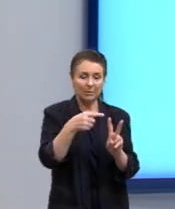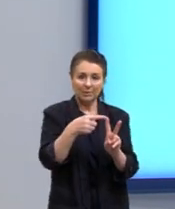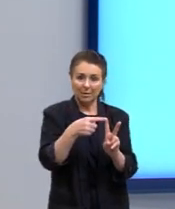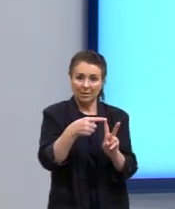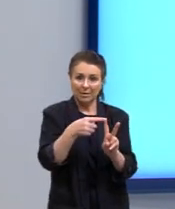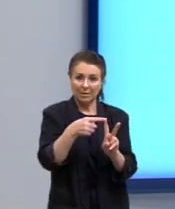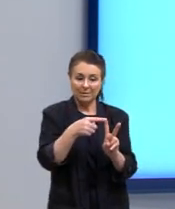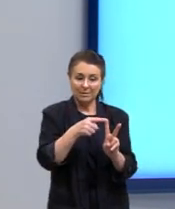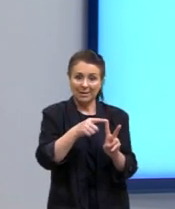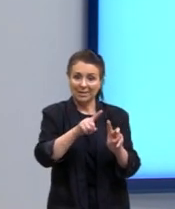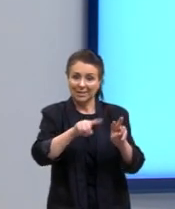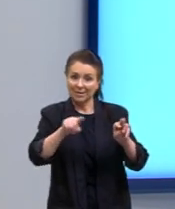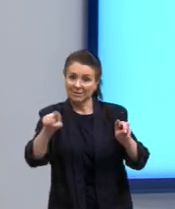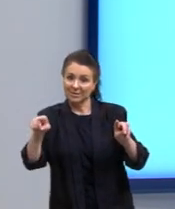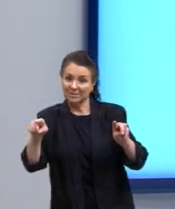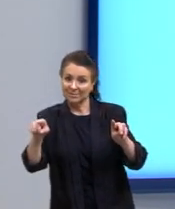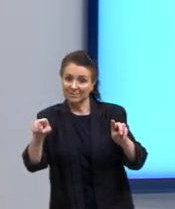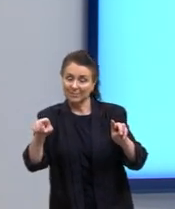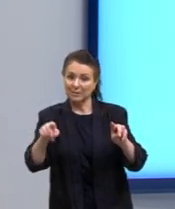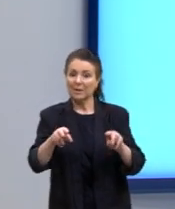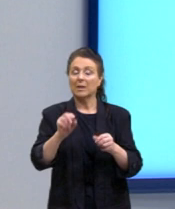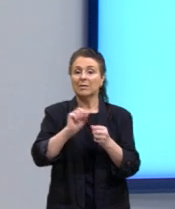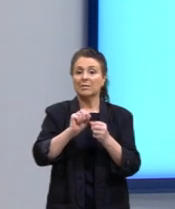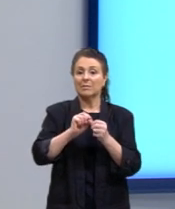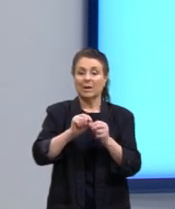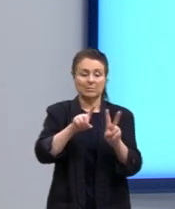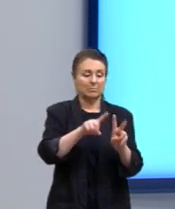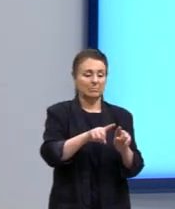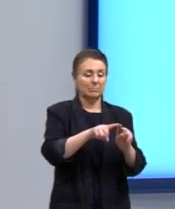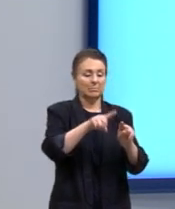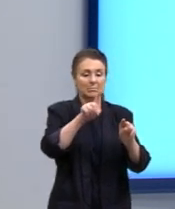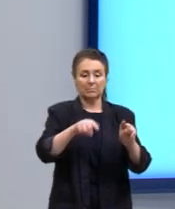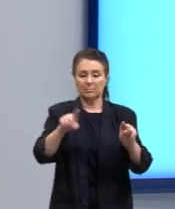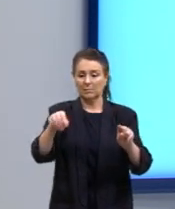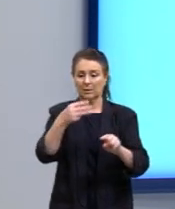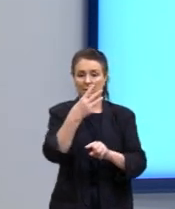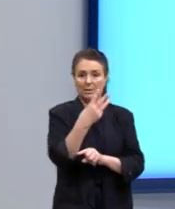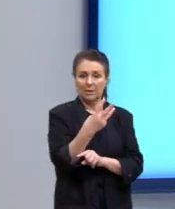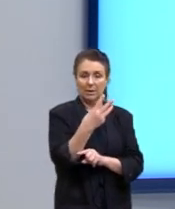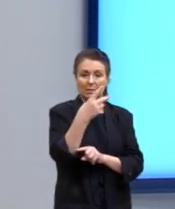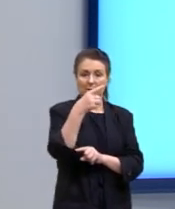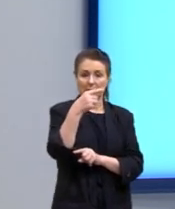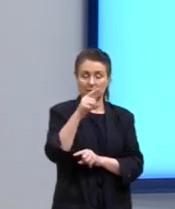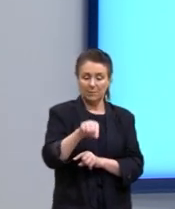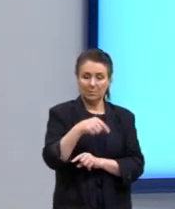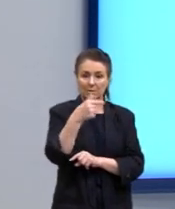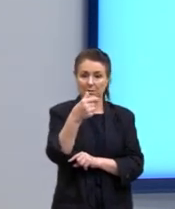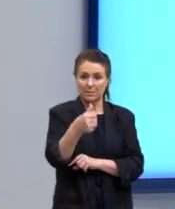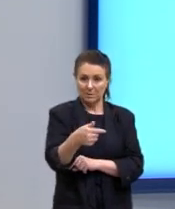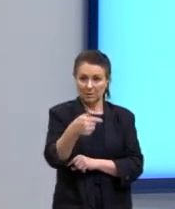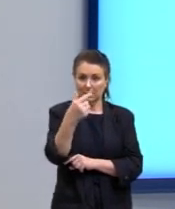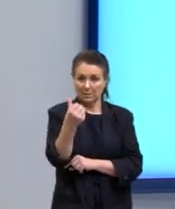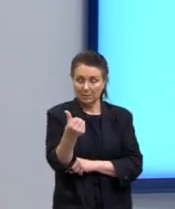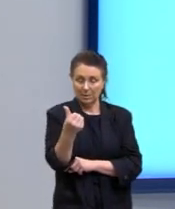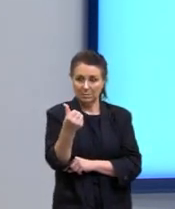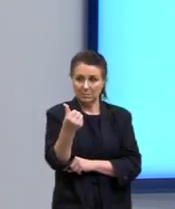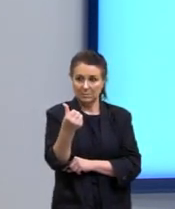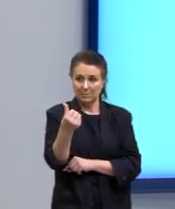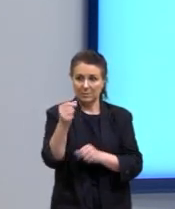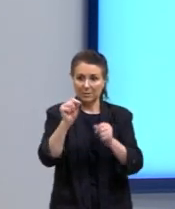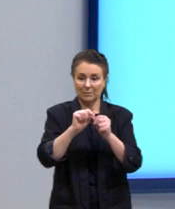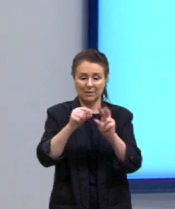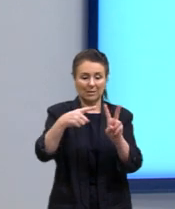variância E aí nós pegamos né a variância que tinha dado 3,76 e calculamos